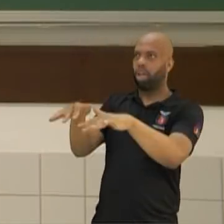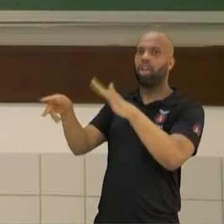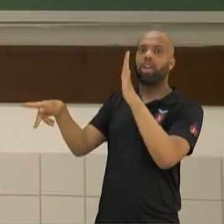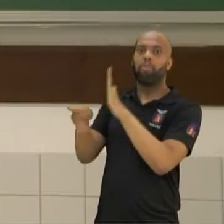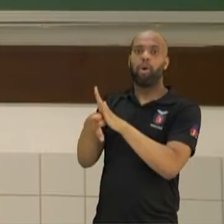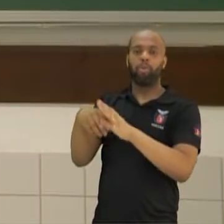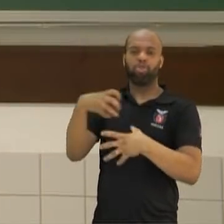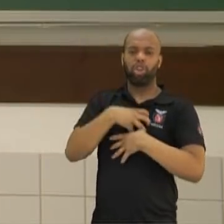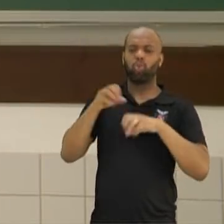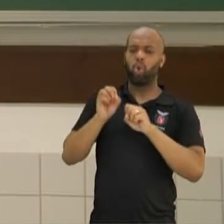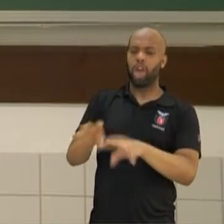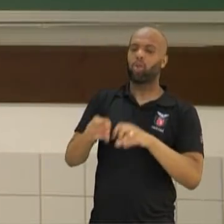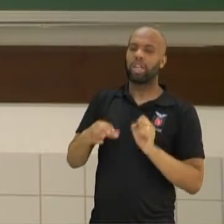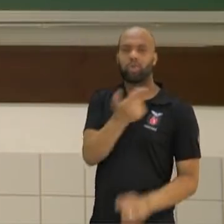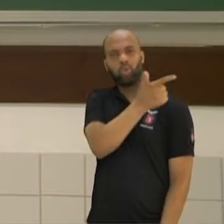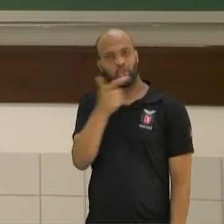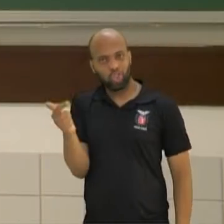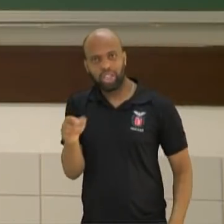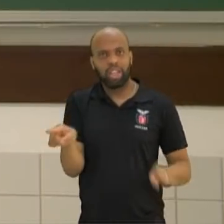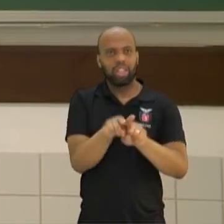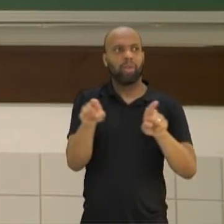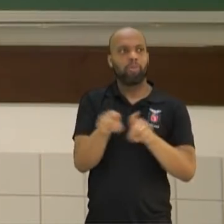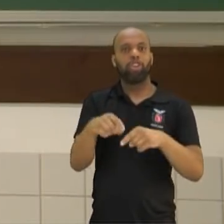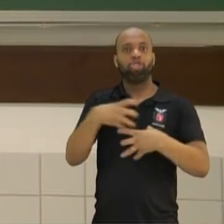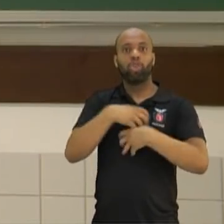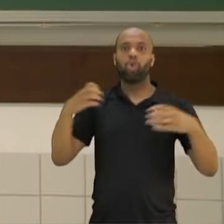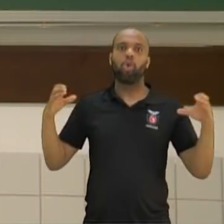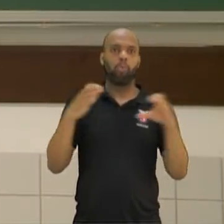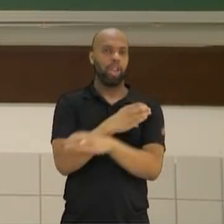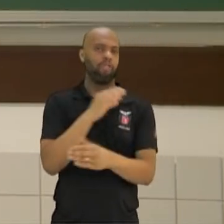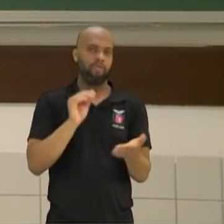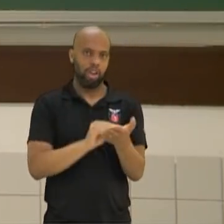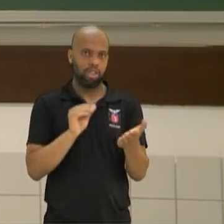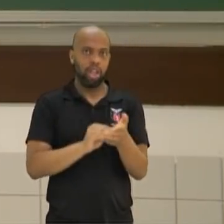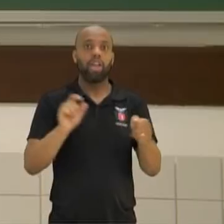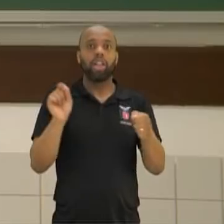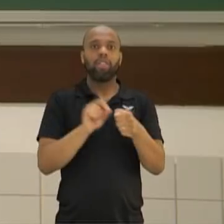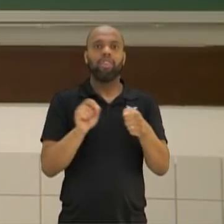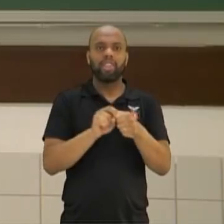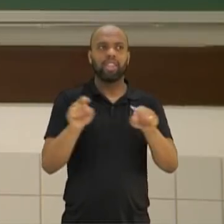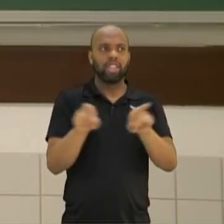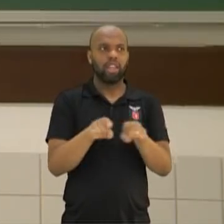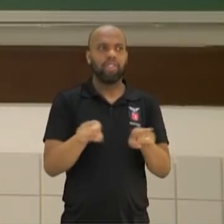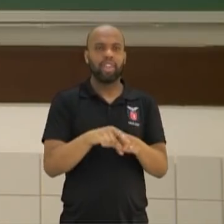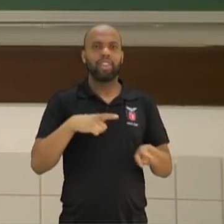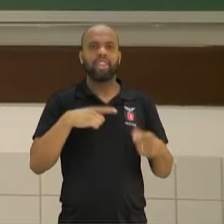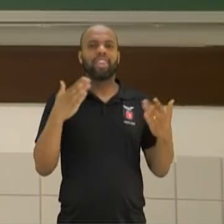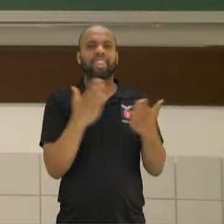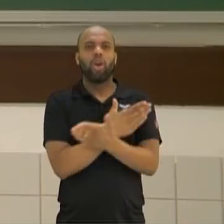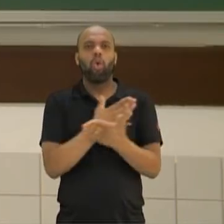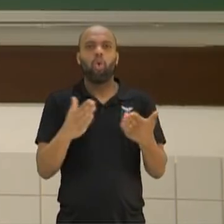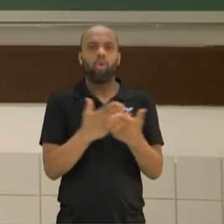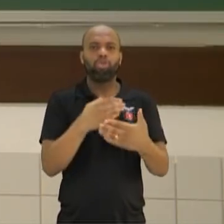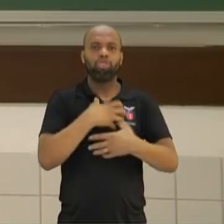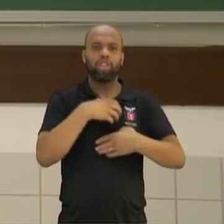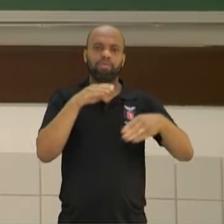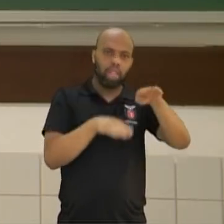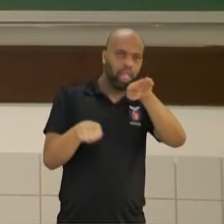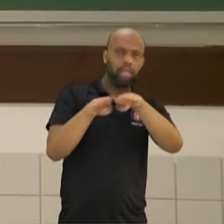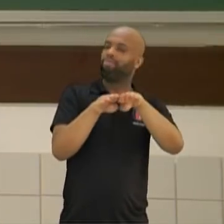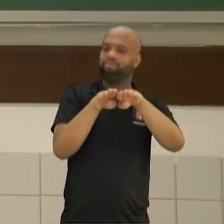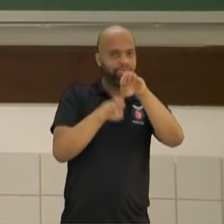de educação plena e fazendo com que possível competição fosse equilibrada, então causou